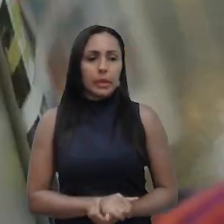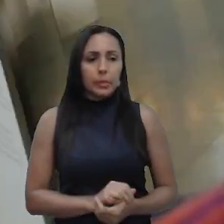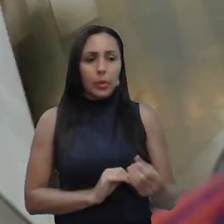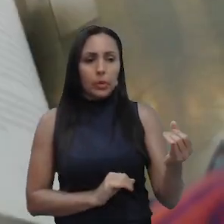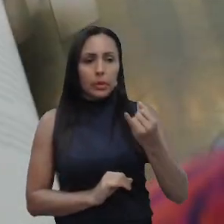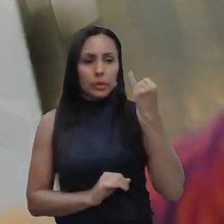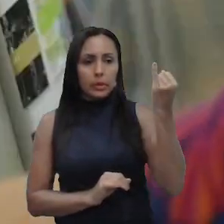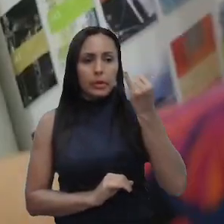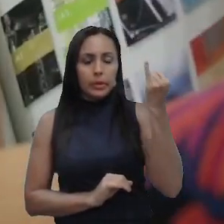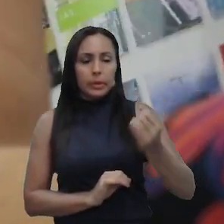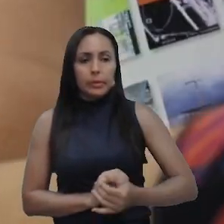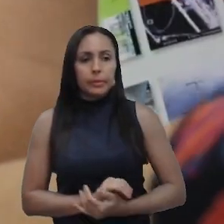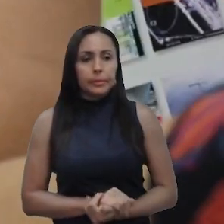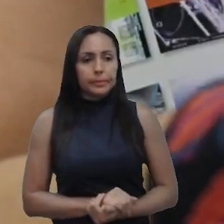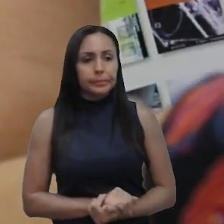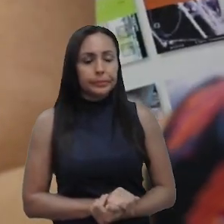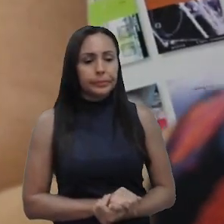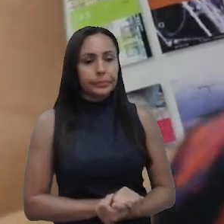interessante.